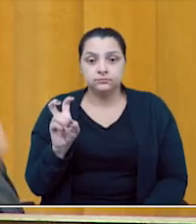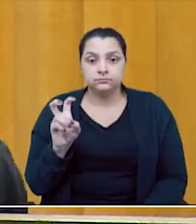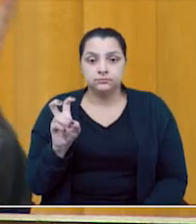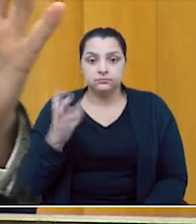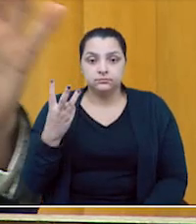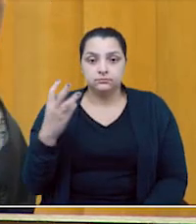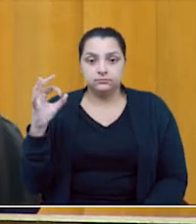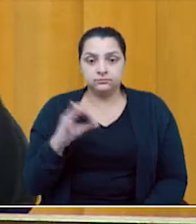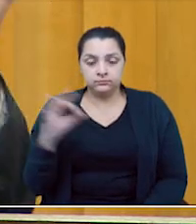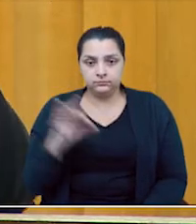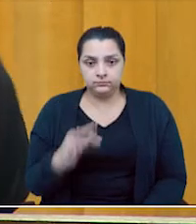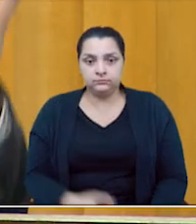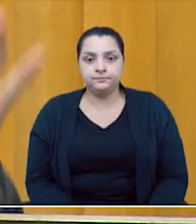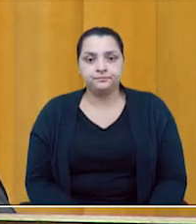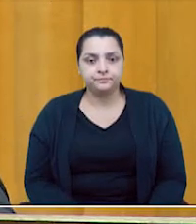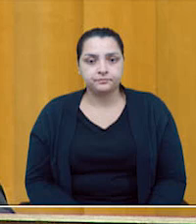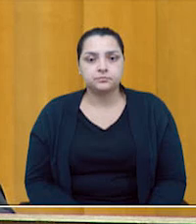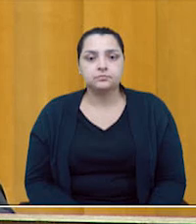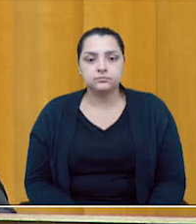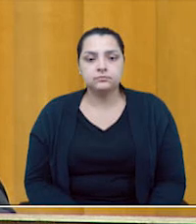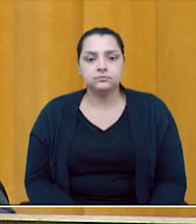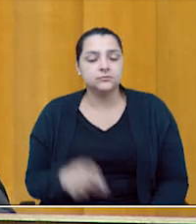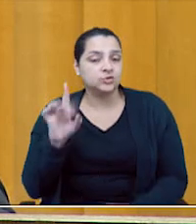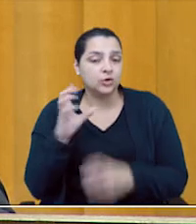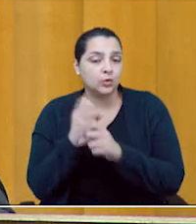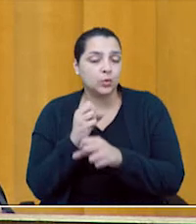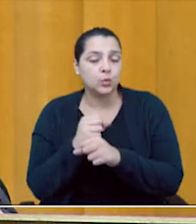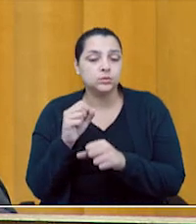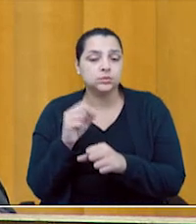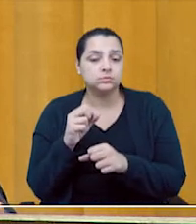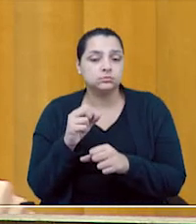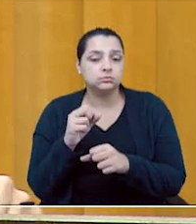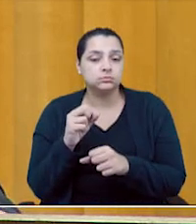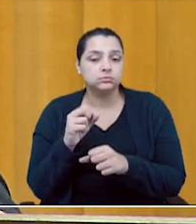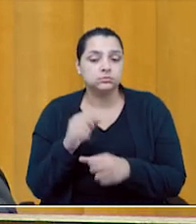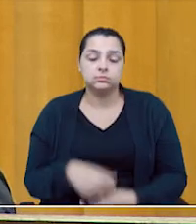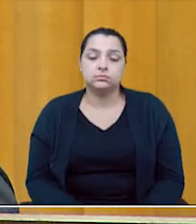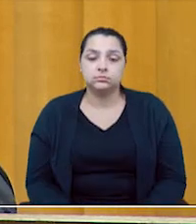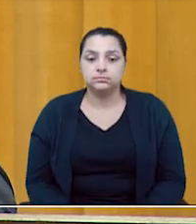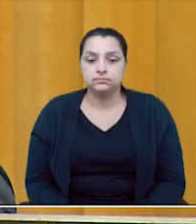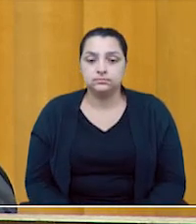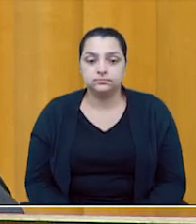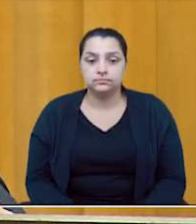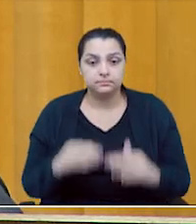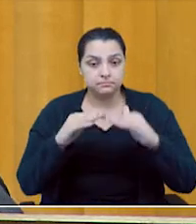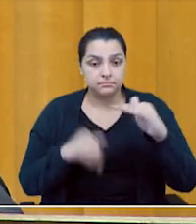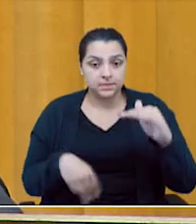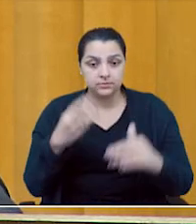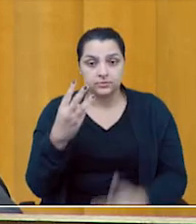53%. Estou arredondando, tá? Para fazer uma conta assim mais fácil. Embora os com menos de 34 anos